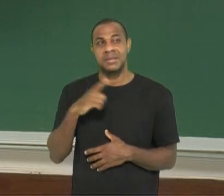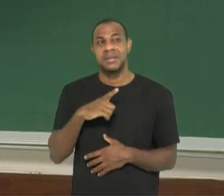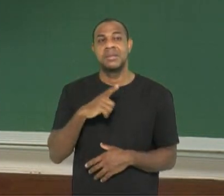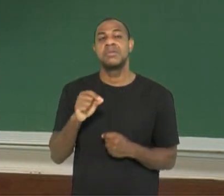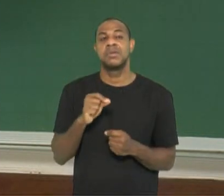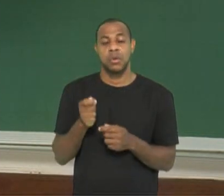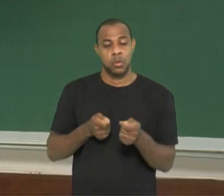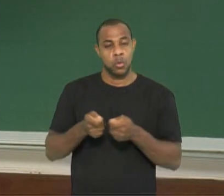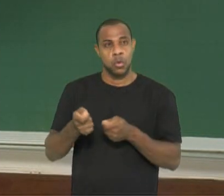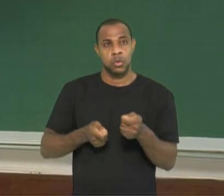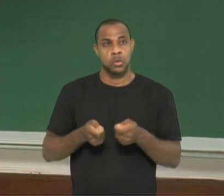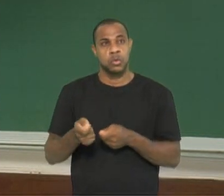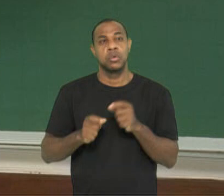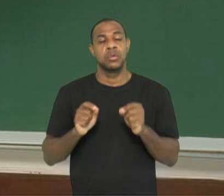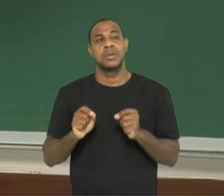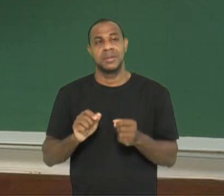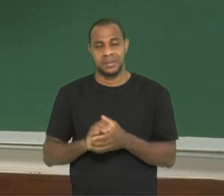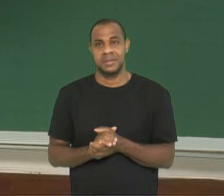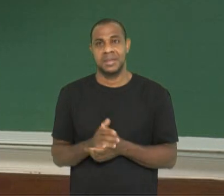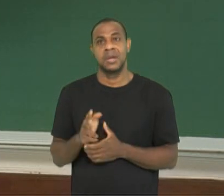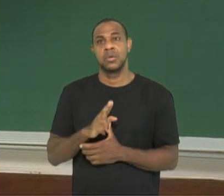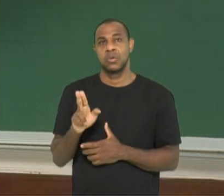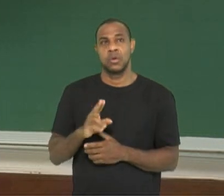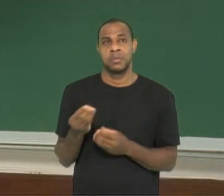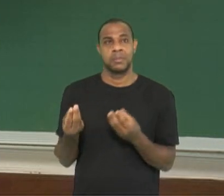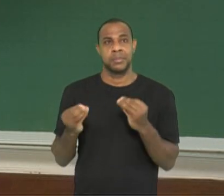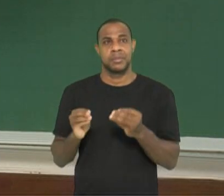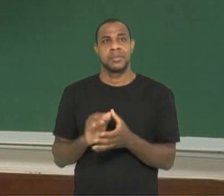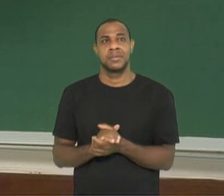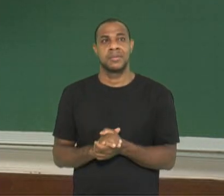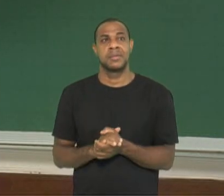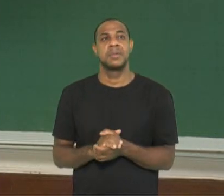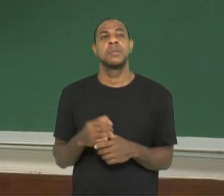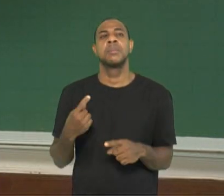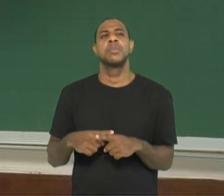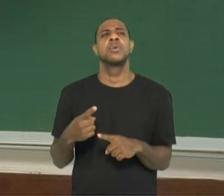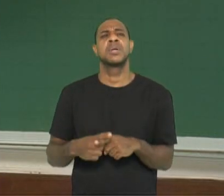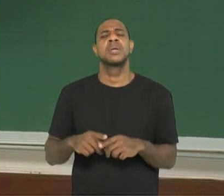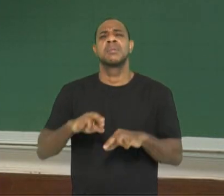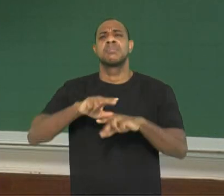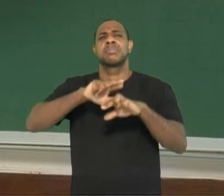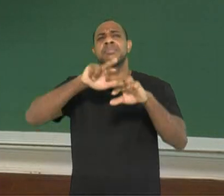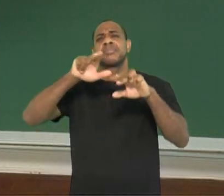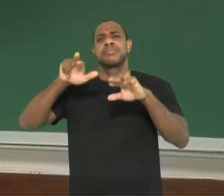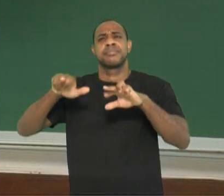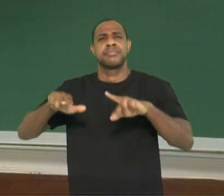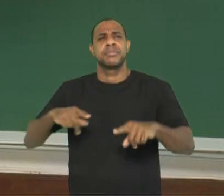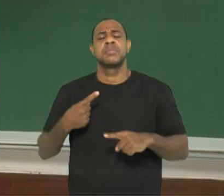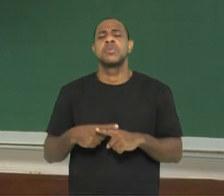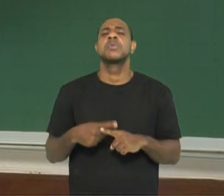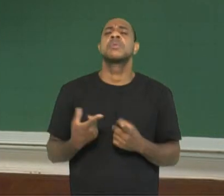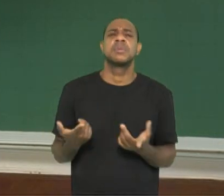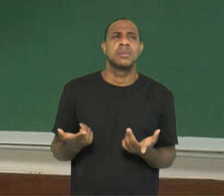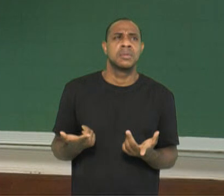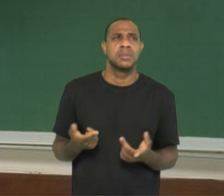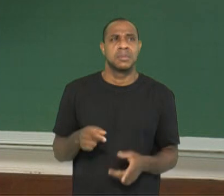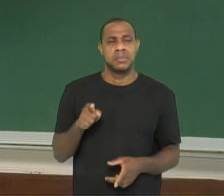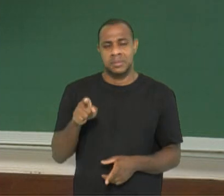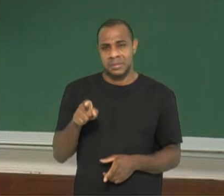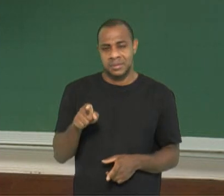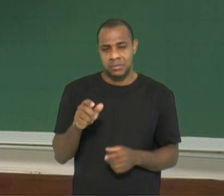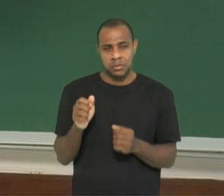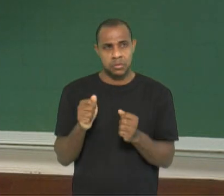esse controle que é alusivo a esse nome que eles colocaram no álbum. E por que tantas diferenças, tantas coisas? Porque nesse álbum